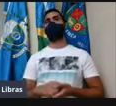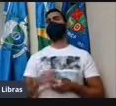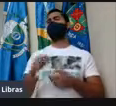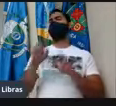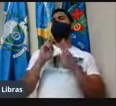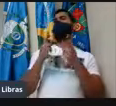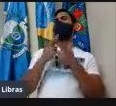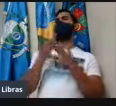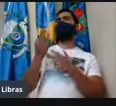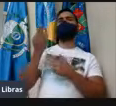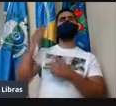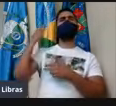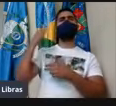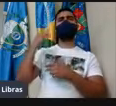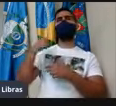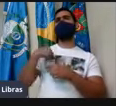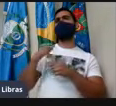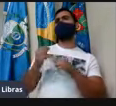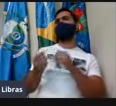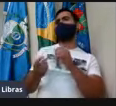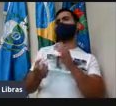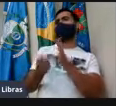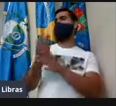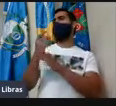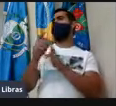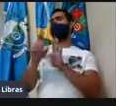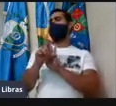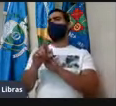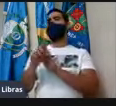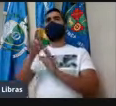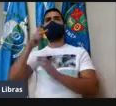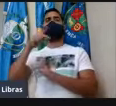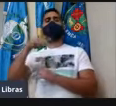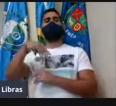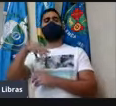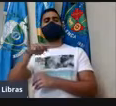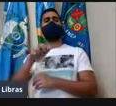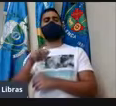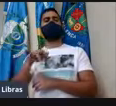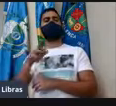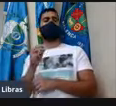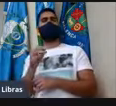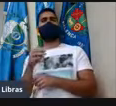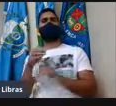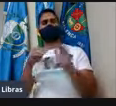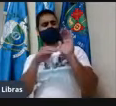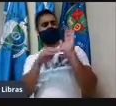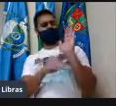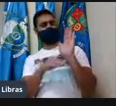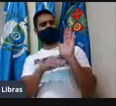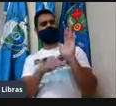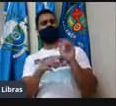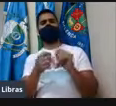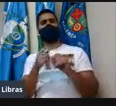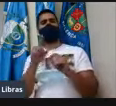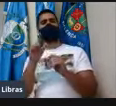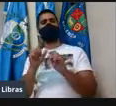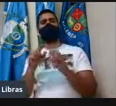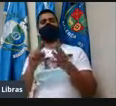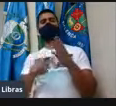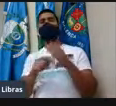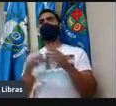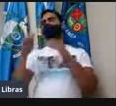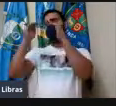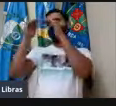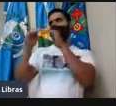por ele ter sido o autor, o vereador Marquinho é o penúltimo da fila. Aí eu pedi aos vereadores, até respeito ao